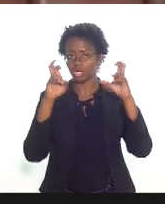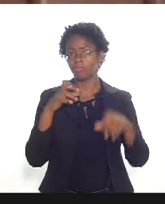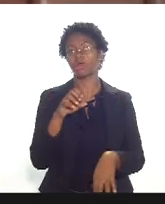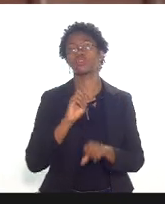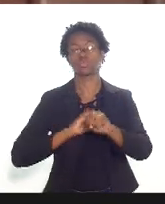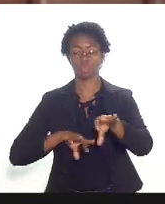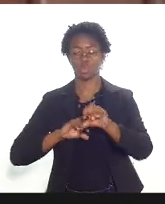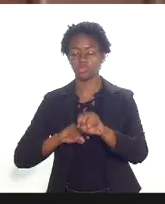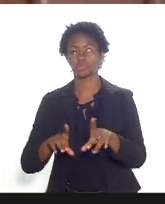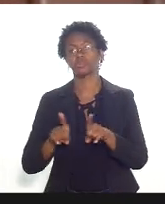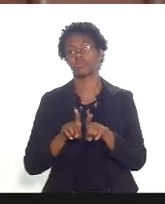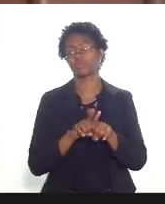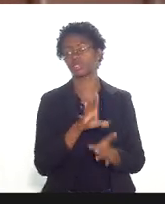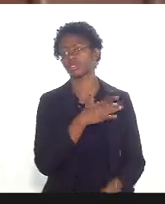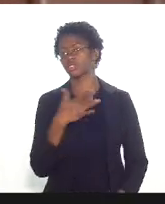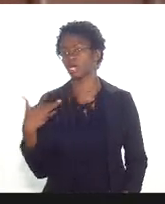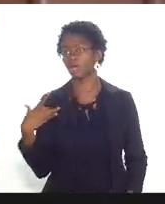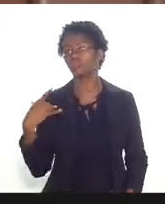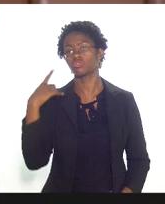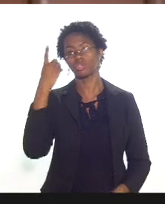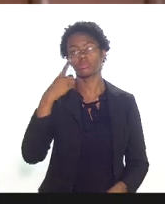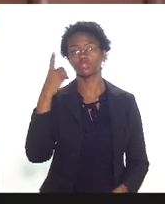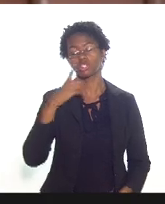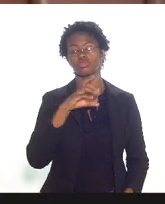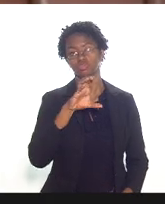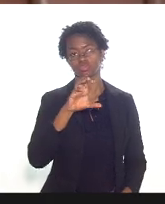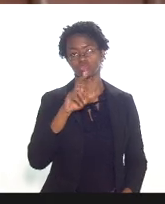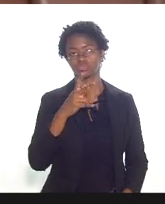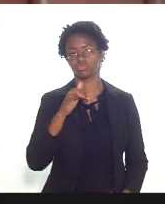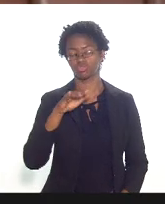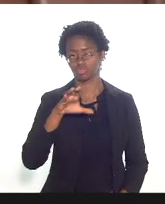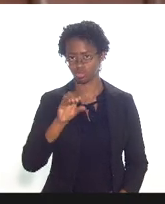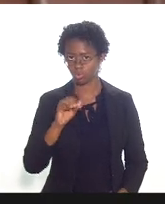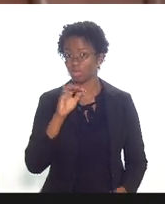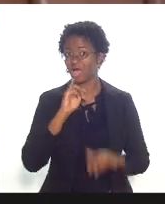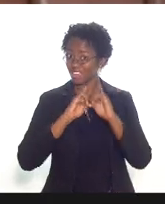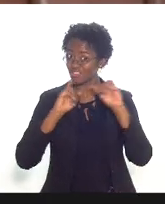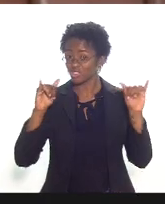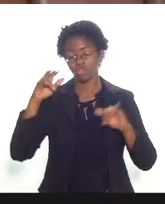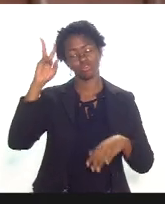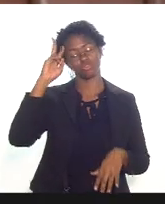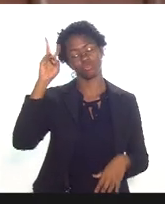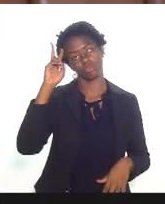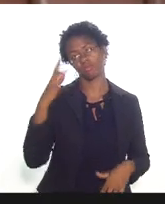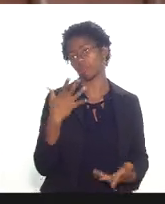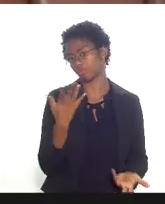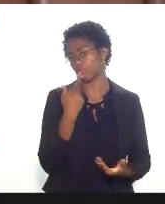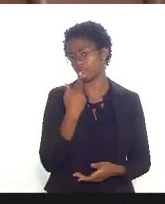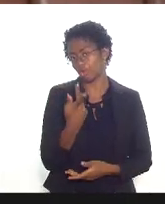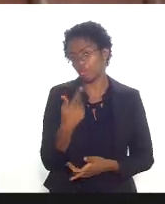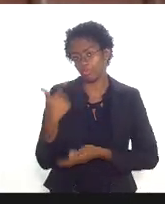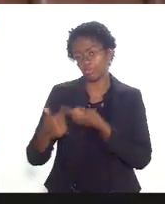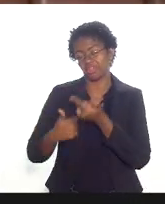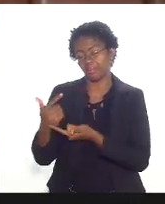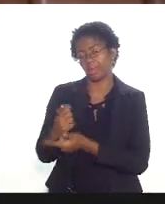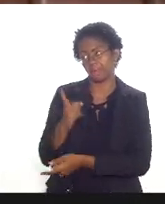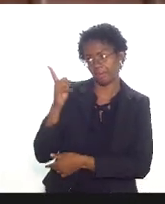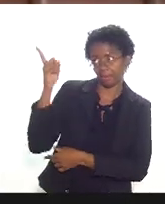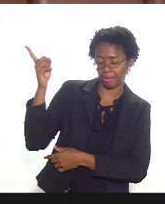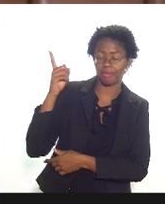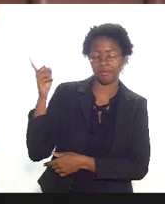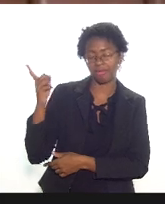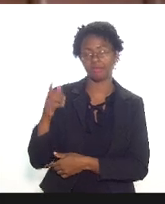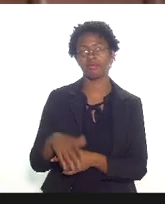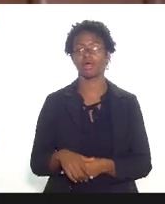saúde, e o nosso deputado Chico Machado havia já avisado na segunda-feira que estaria por conta dos trabalhos do